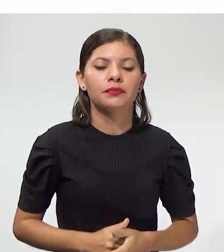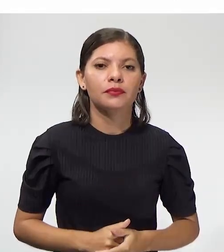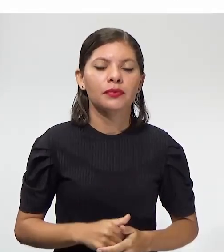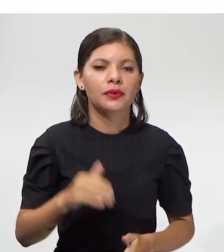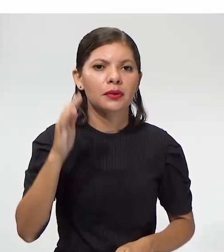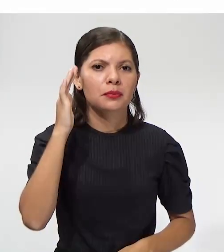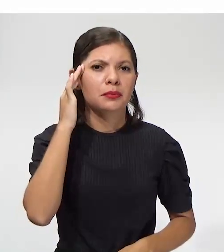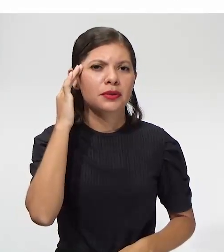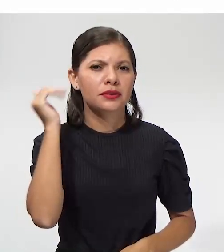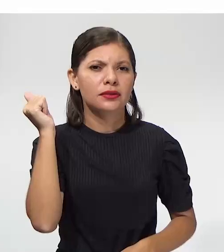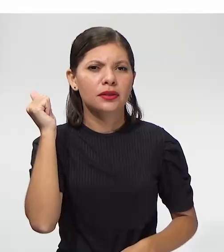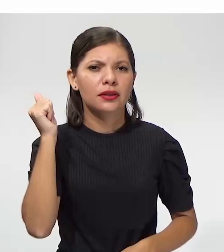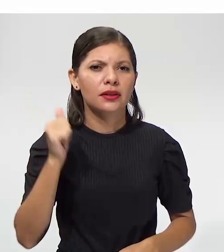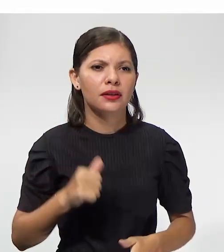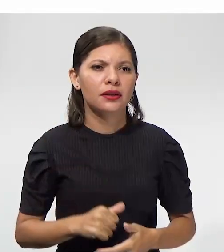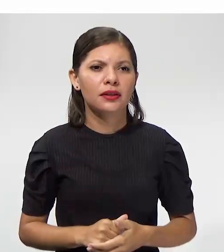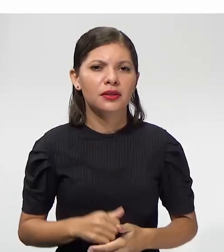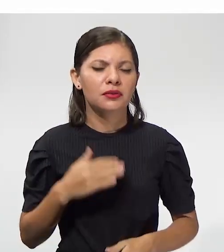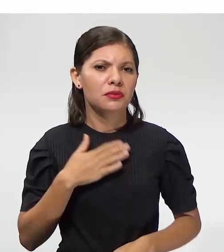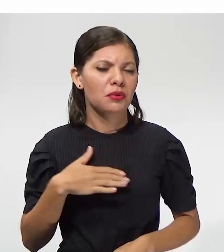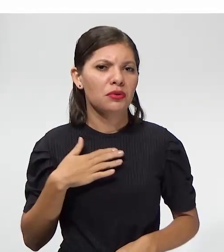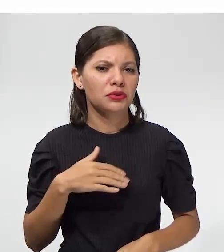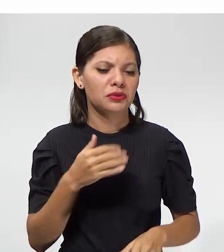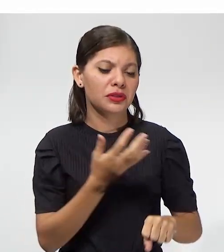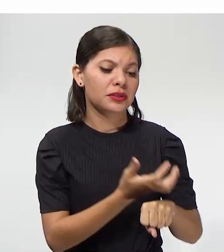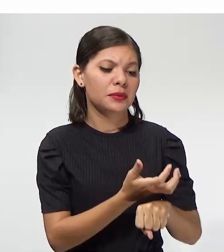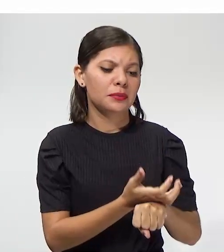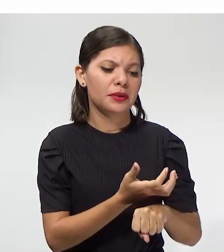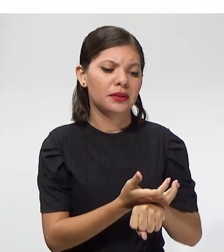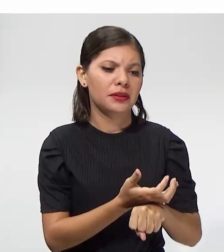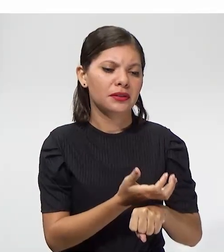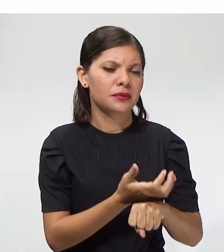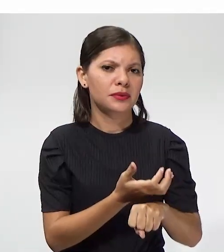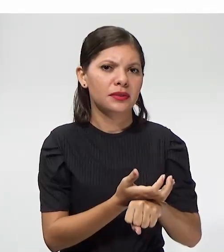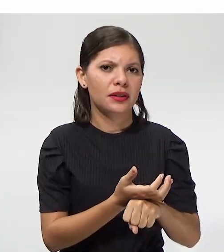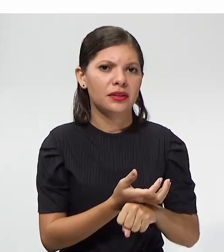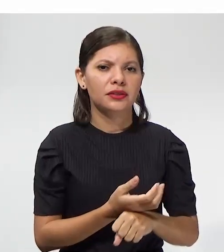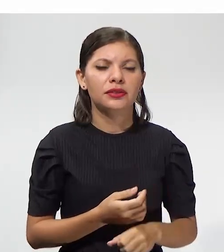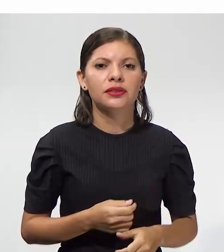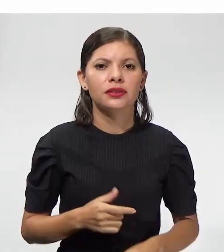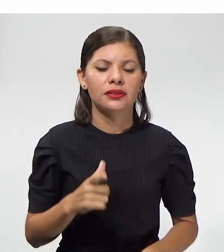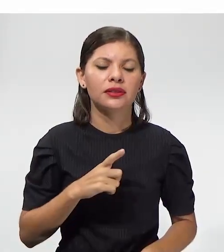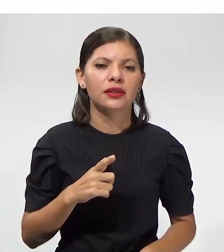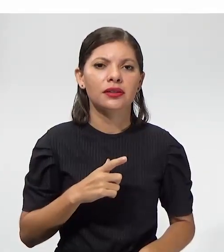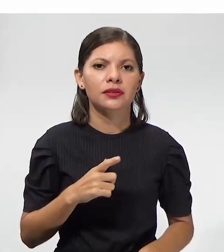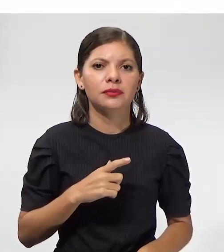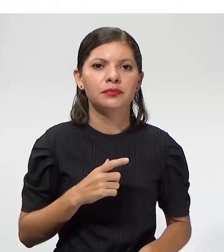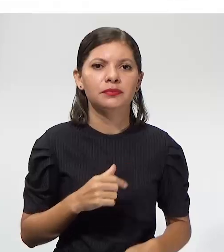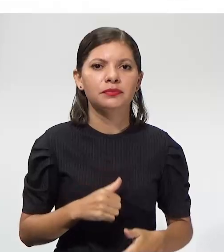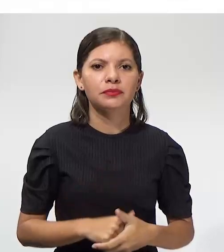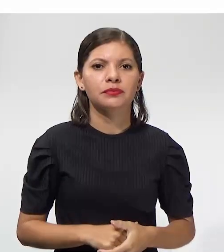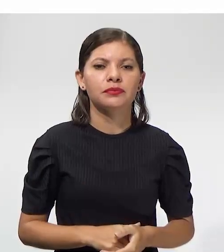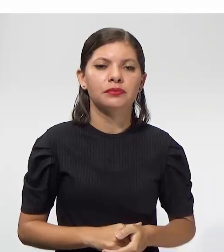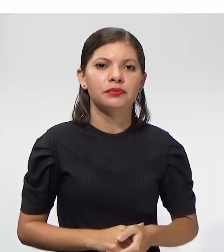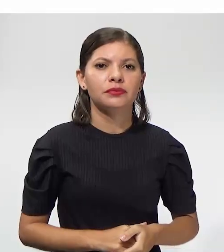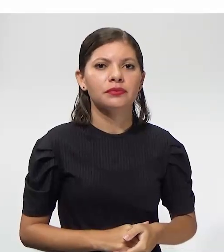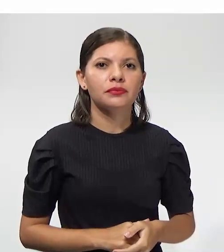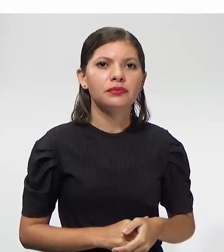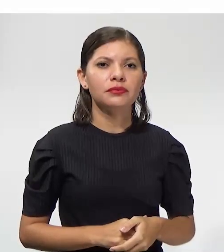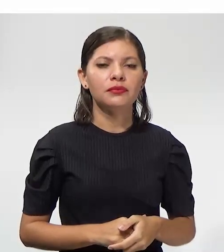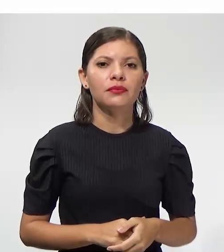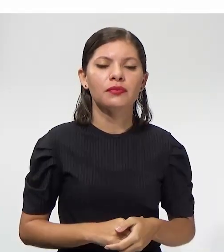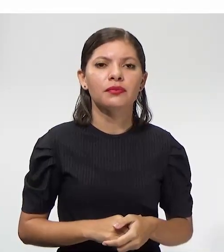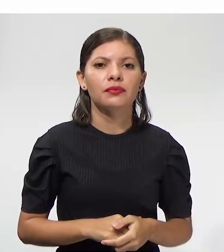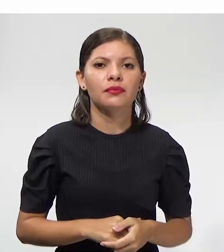que quando se valoriza a disciplina, a gente perde a interdisciplinaridade, a professora Ivani Fazenda fala que não, que a interdisciplinaridade